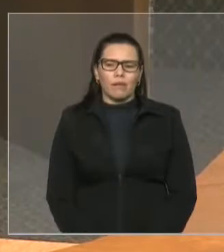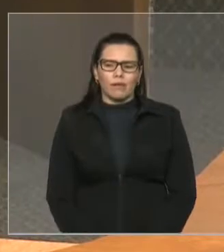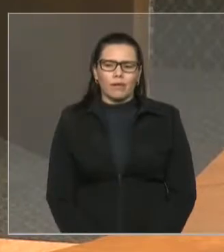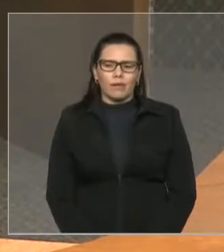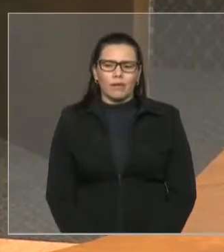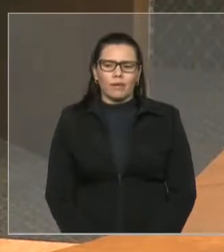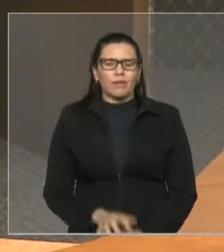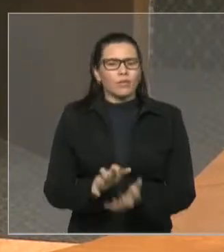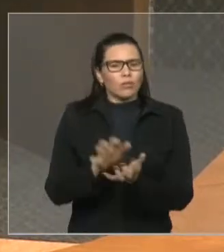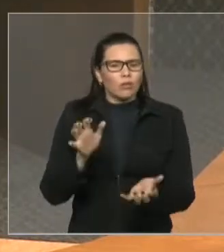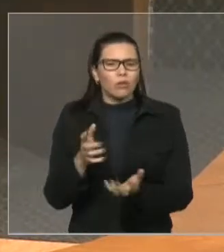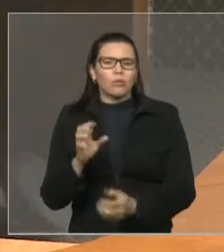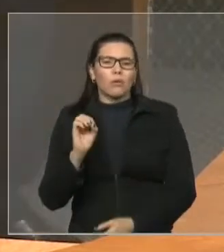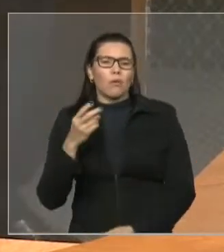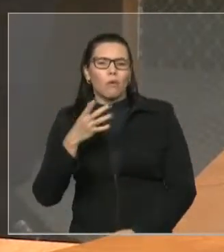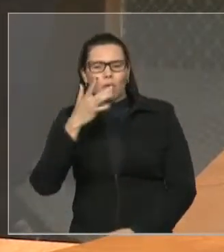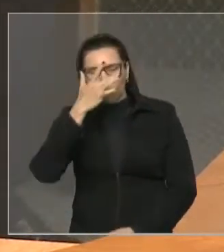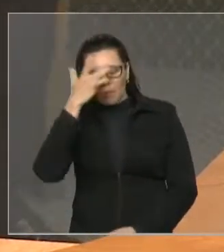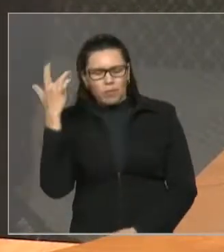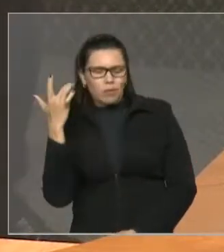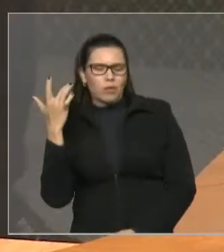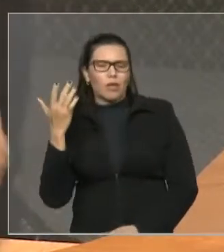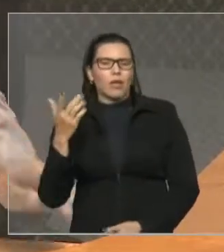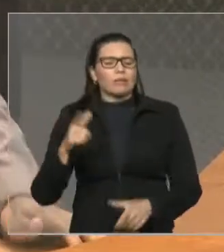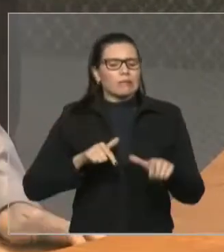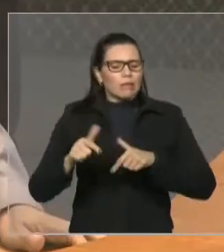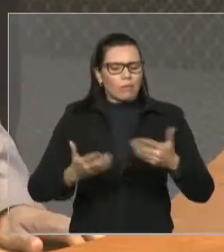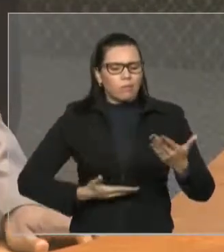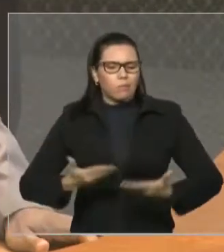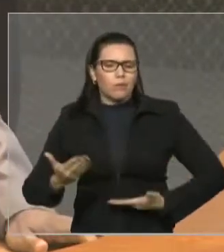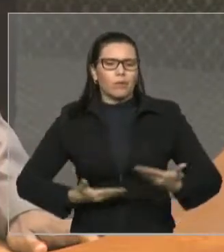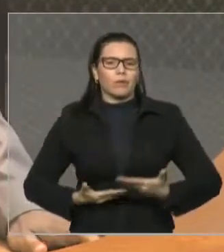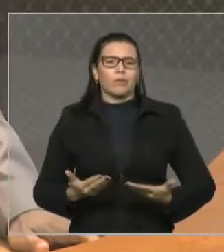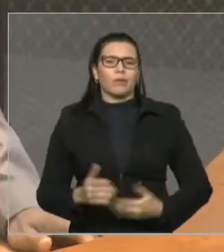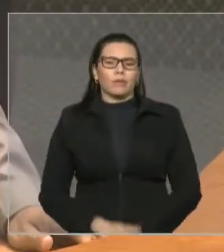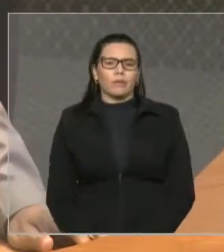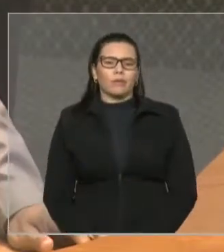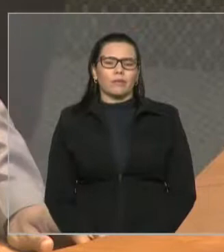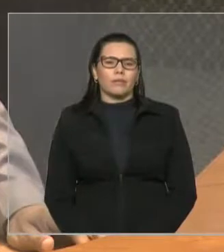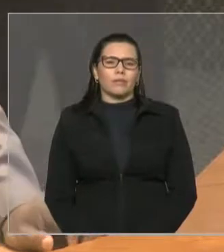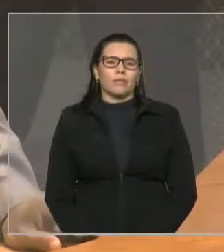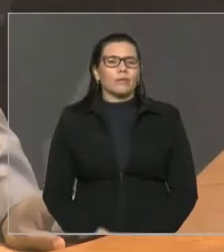uma empregada doméstica, uma dona de casa,